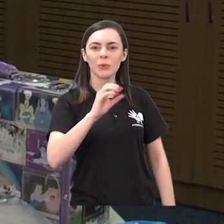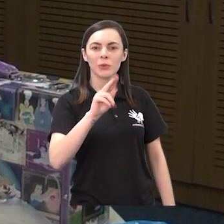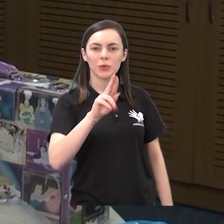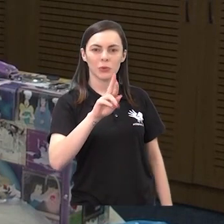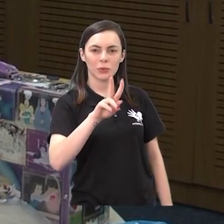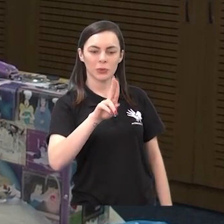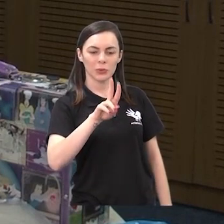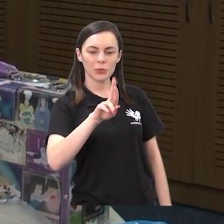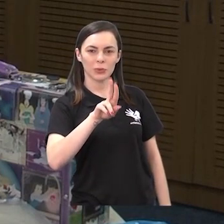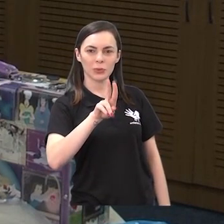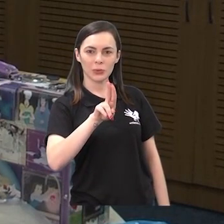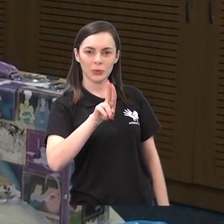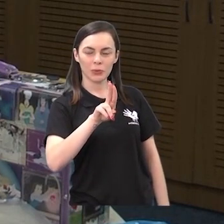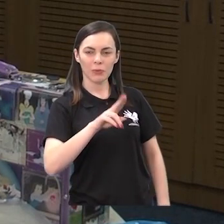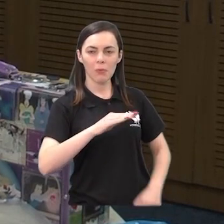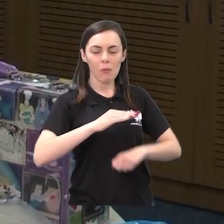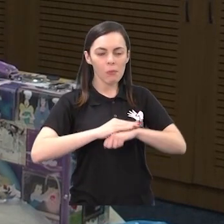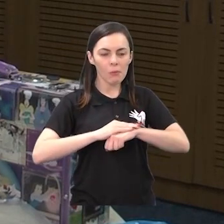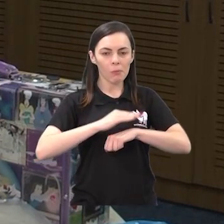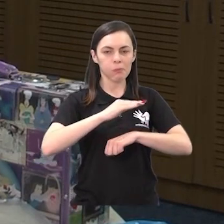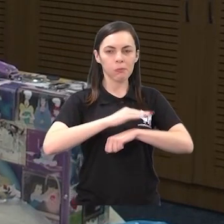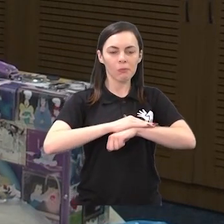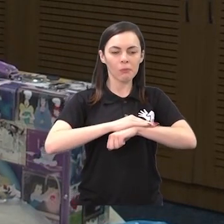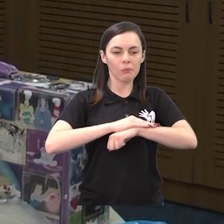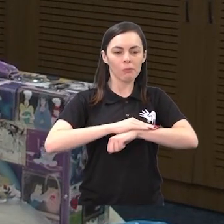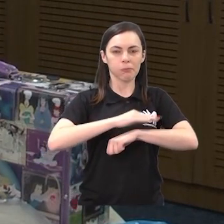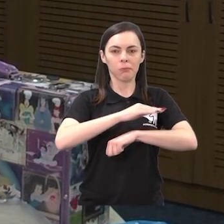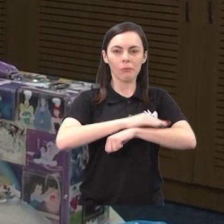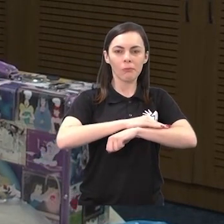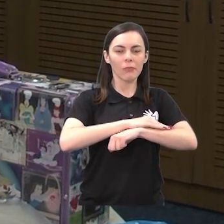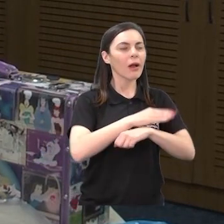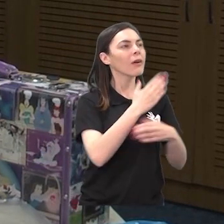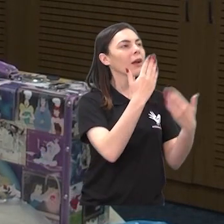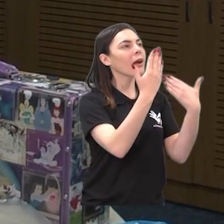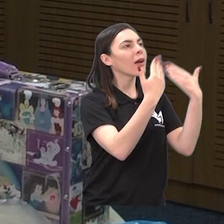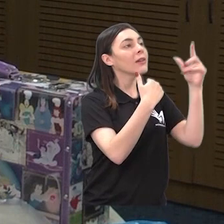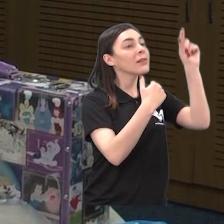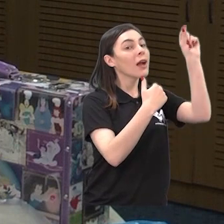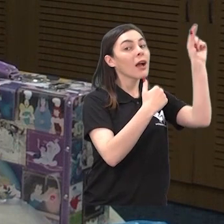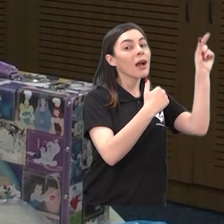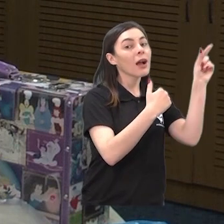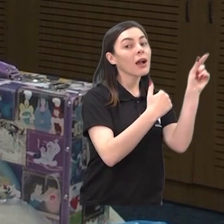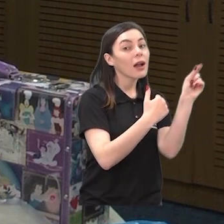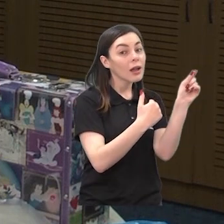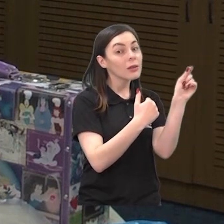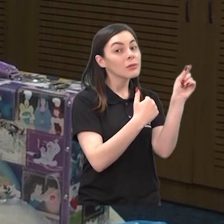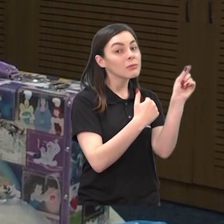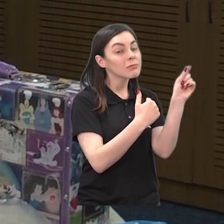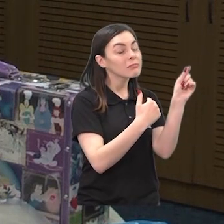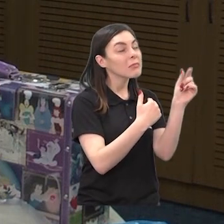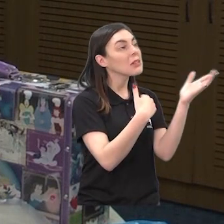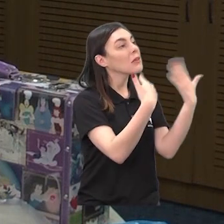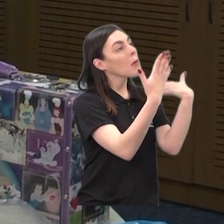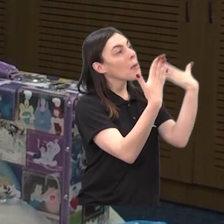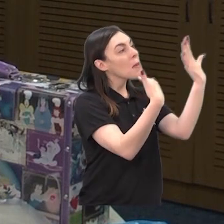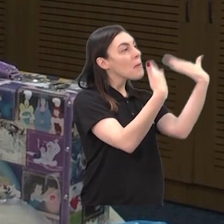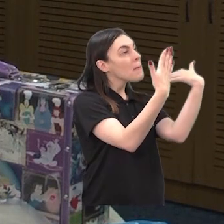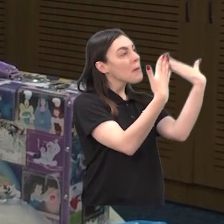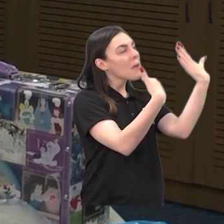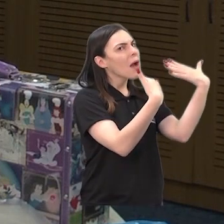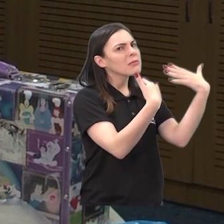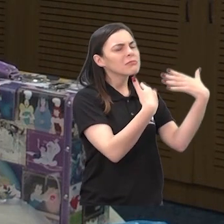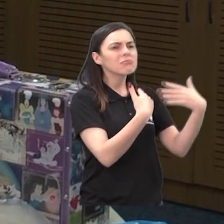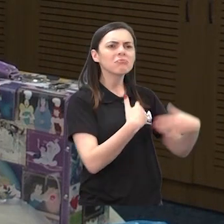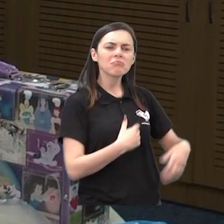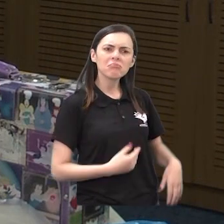O Sapo Cururu costumava conversar com a lua em noites de lua cheia. E se podia conversar com a